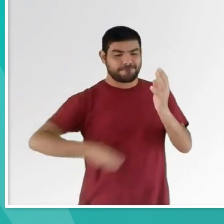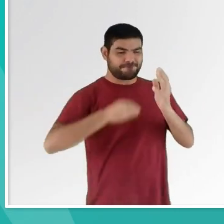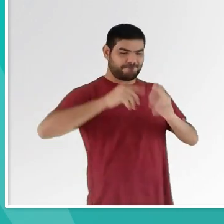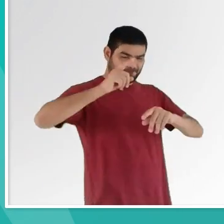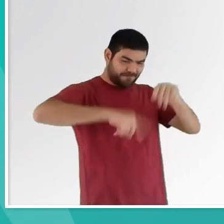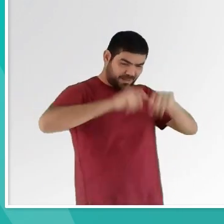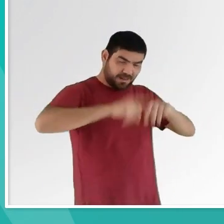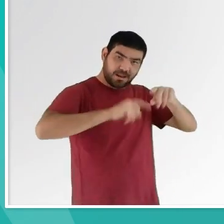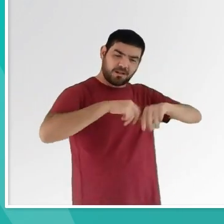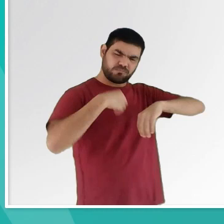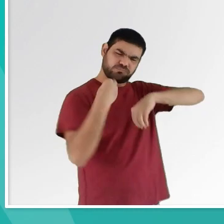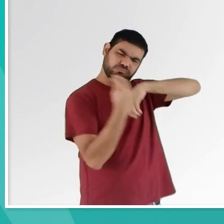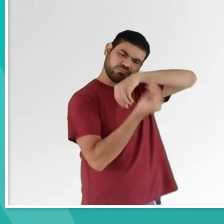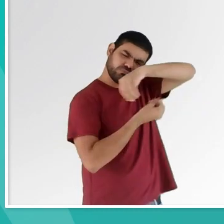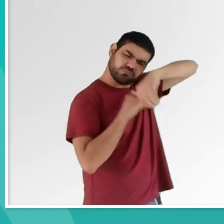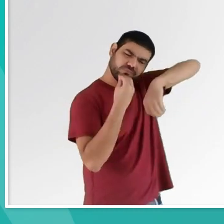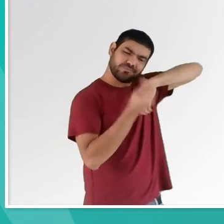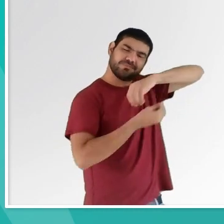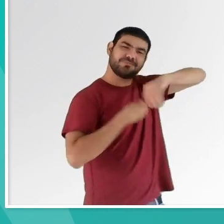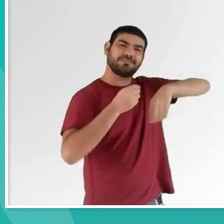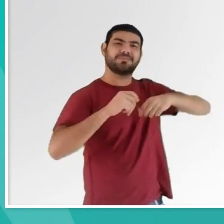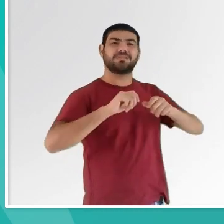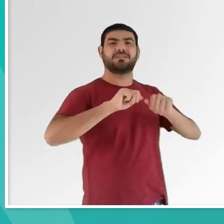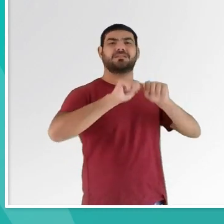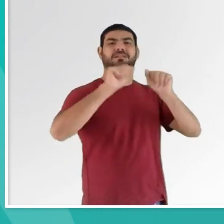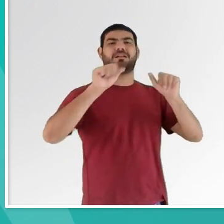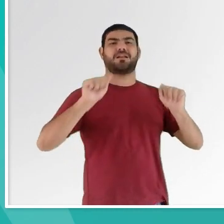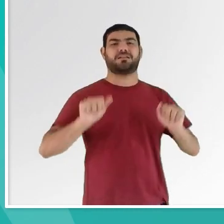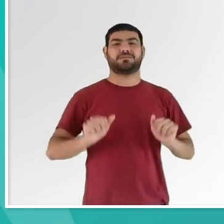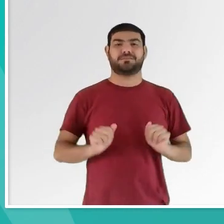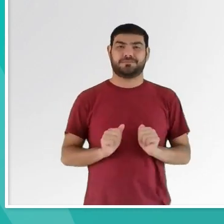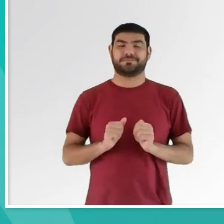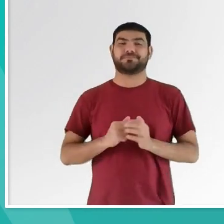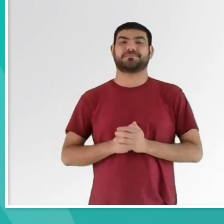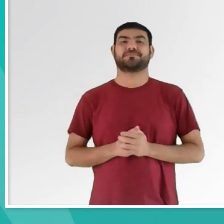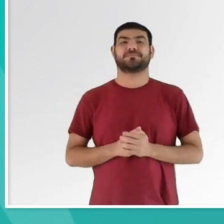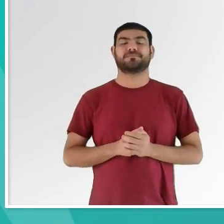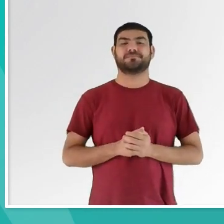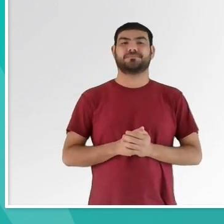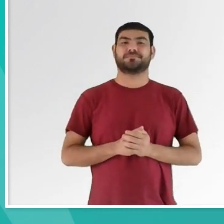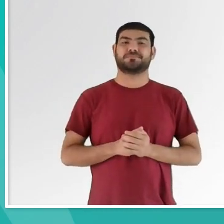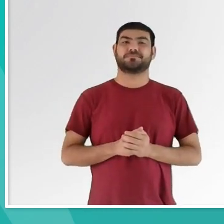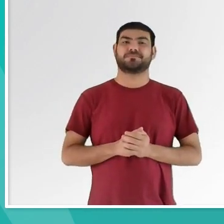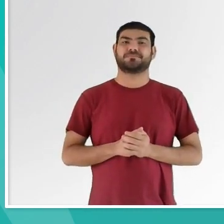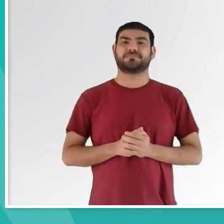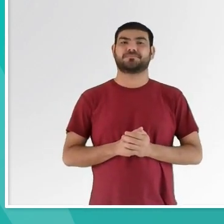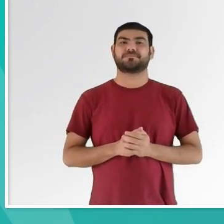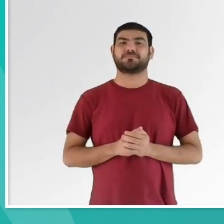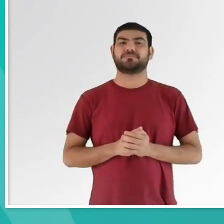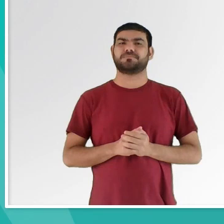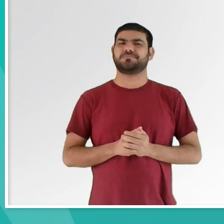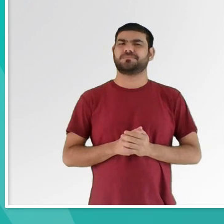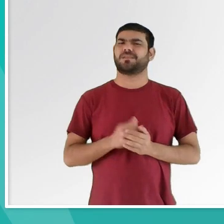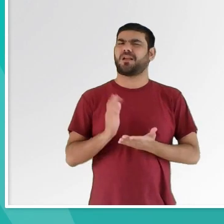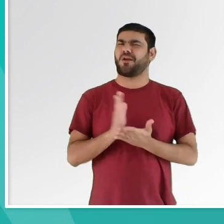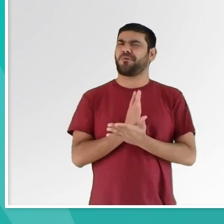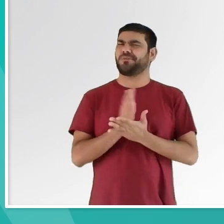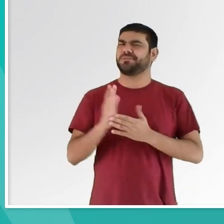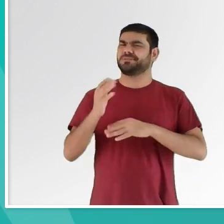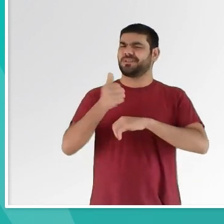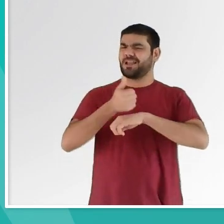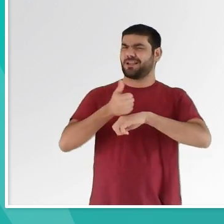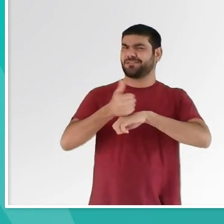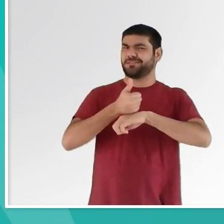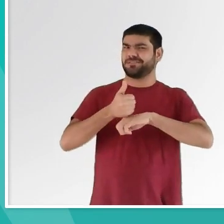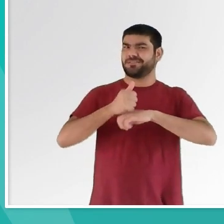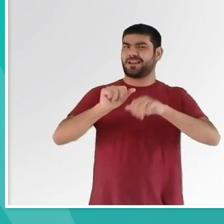são descartados, né, pelas pessoas e reaproveitam para fazer obra de arte. E essa obra de